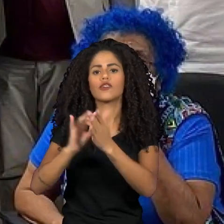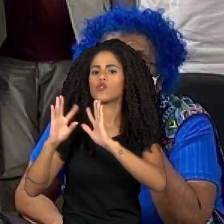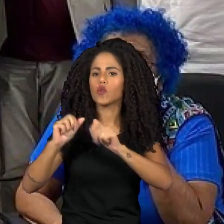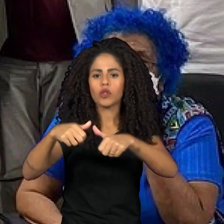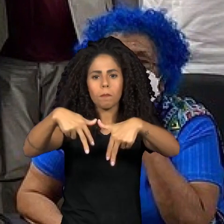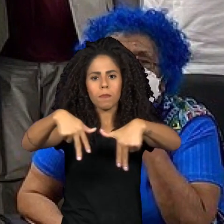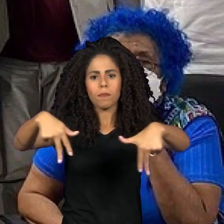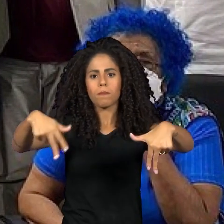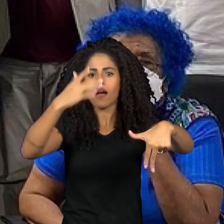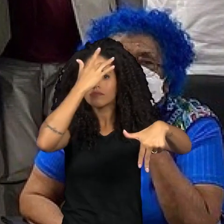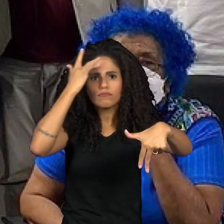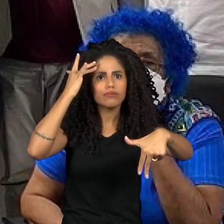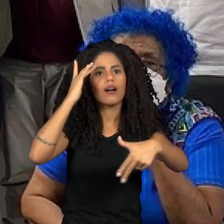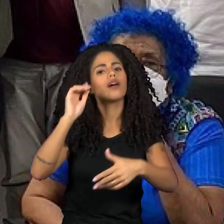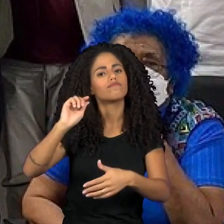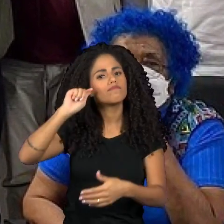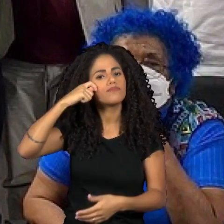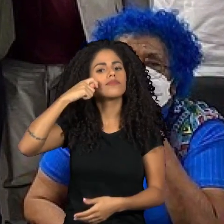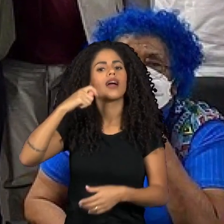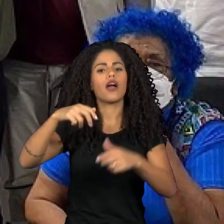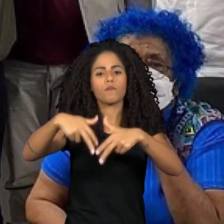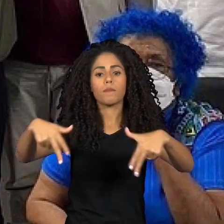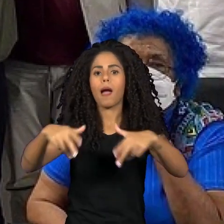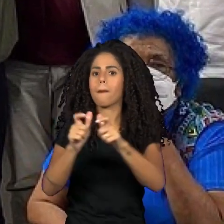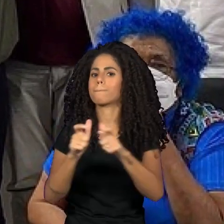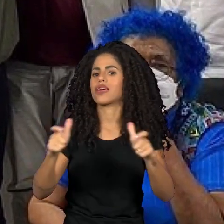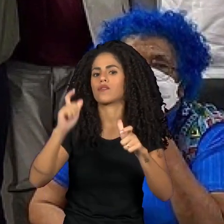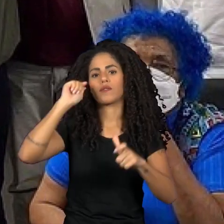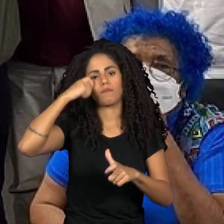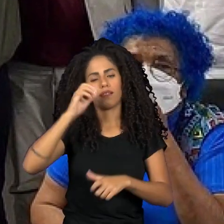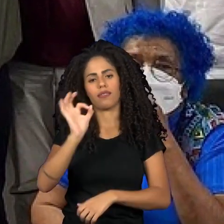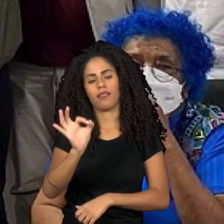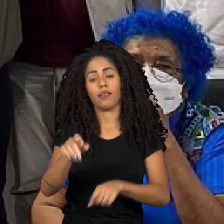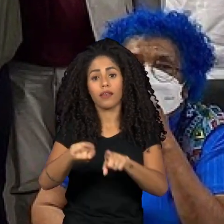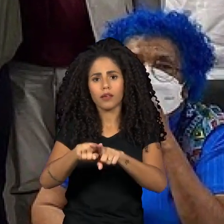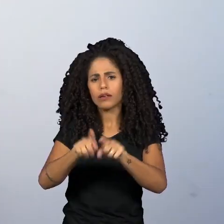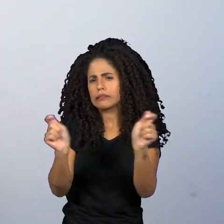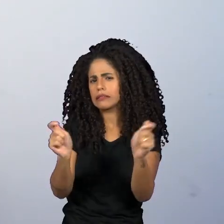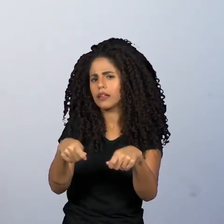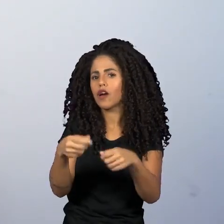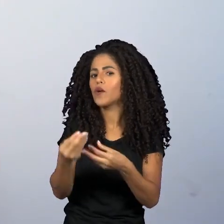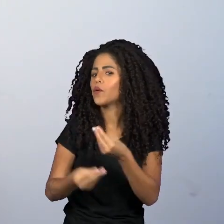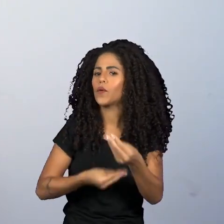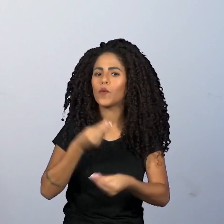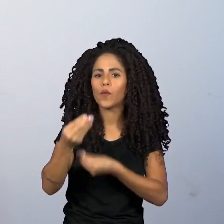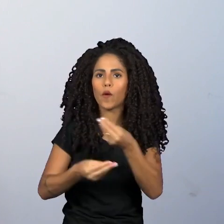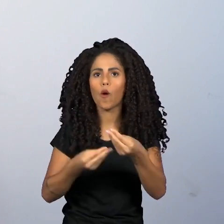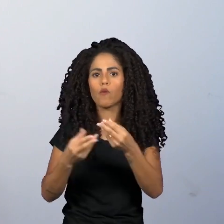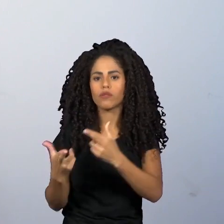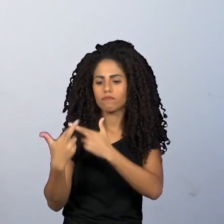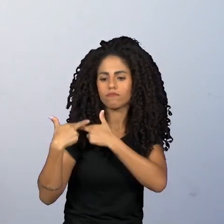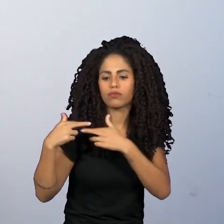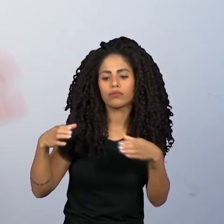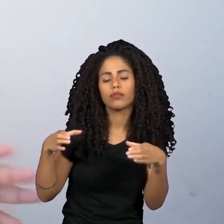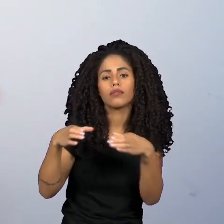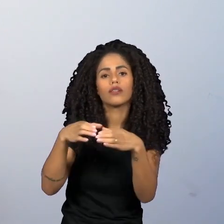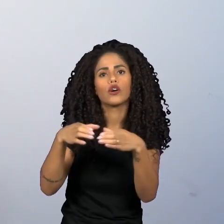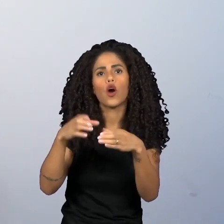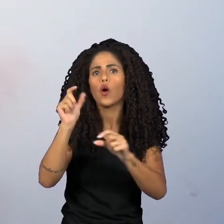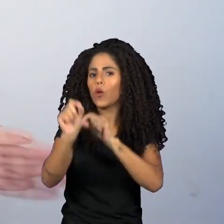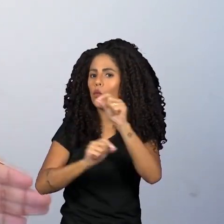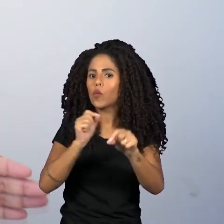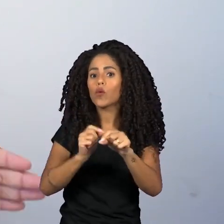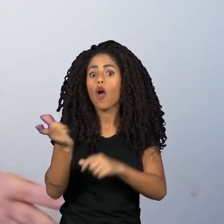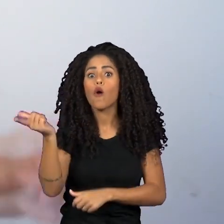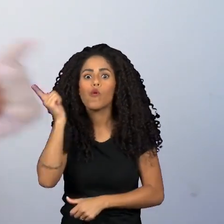preta de verdade porque a gente tem uma equipe maioria negra. A possibilidade de um mandato coletivo é conseguir estar